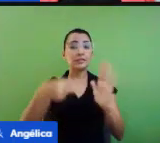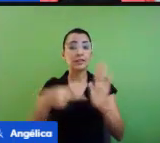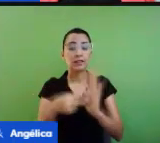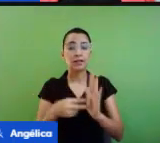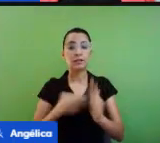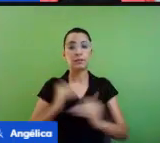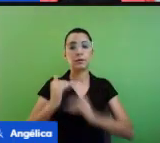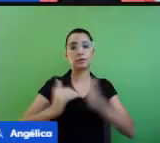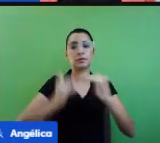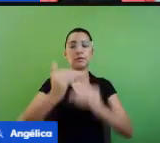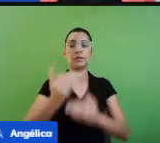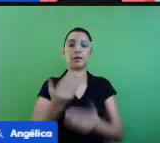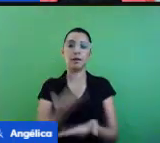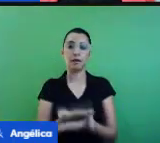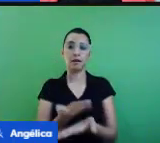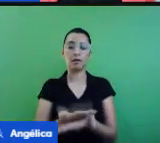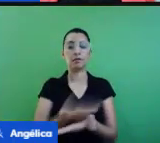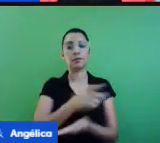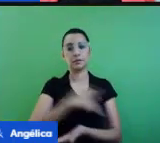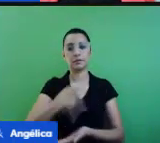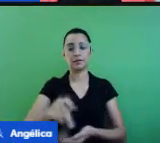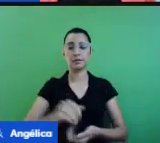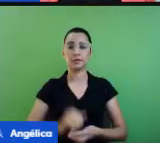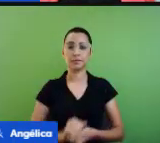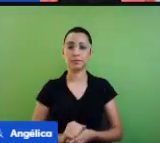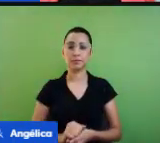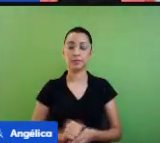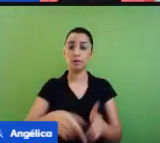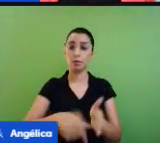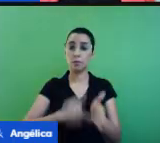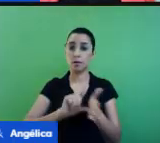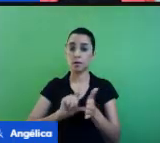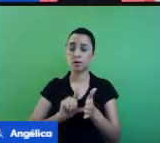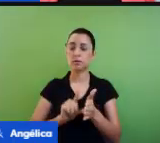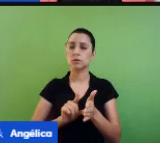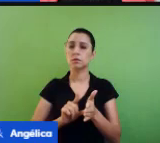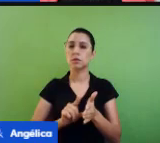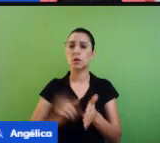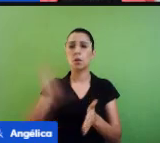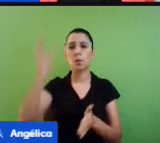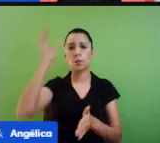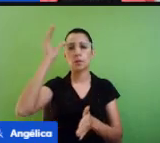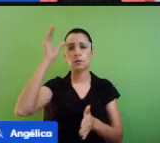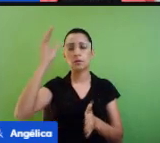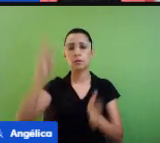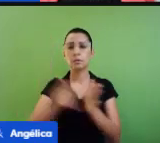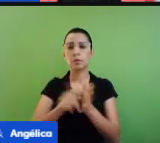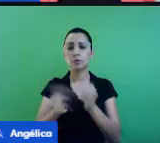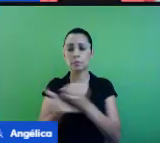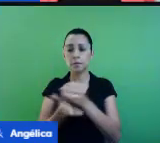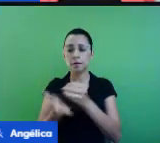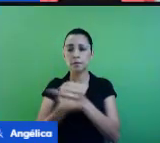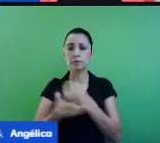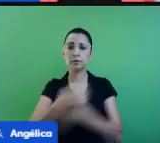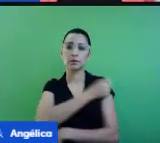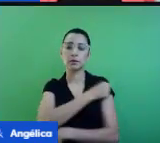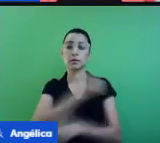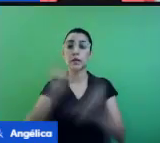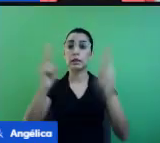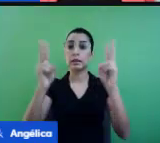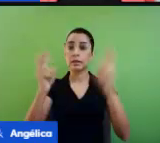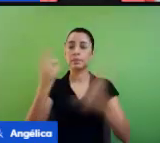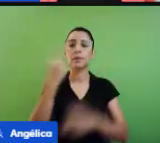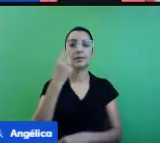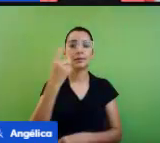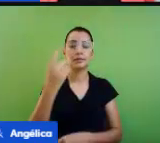tá? Então, partindo dos conhecimentos prévios e dos temas relevantes. O planejamento